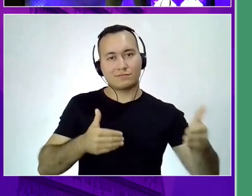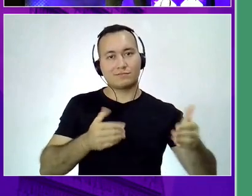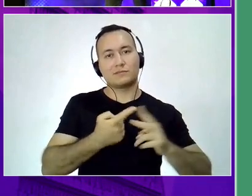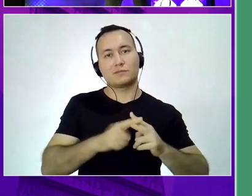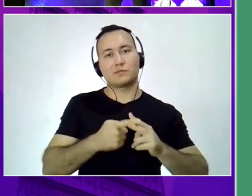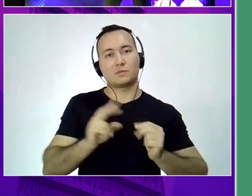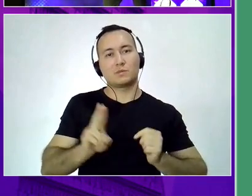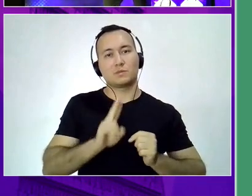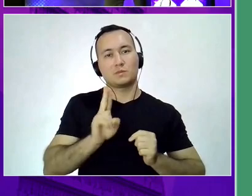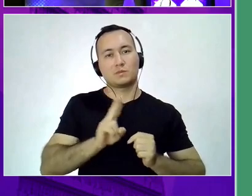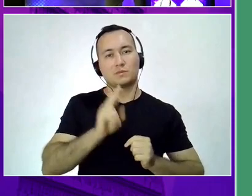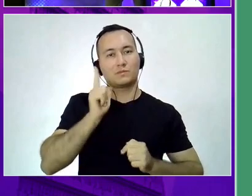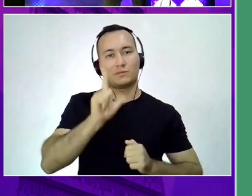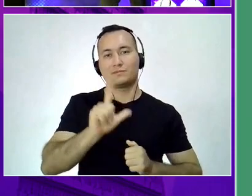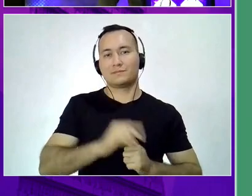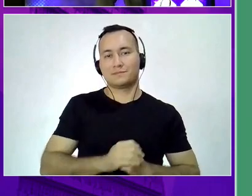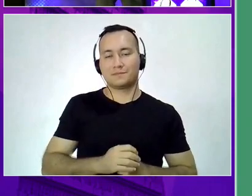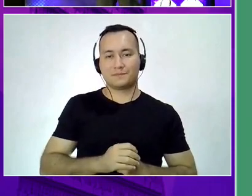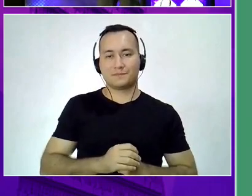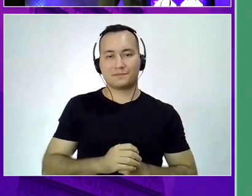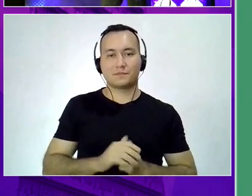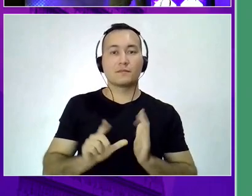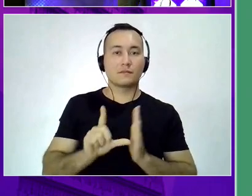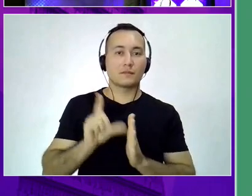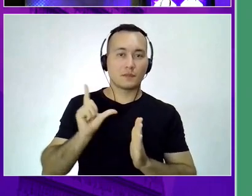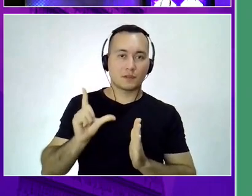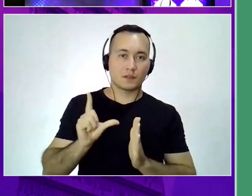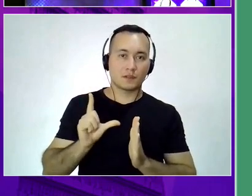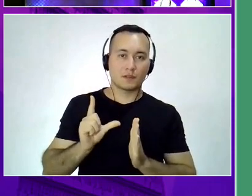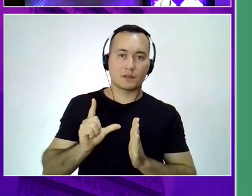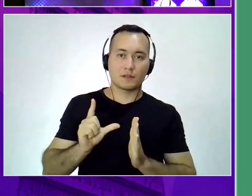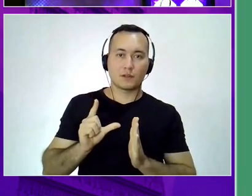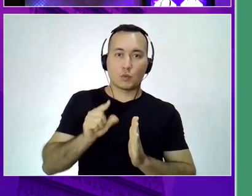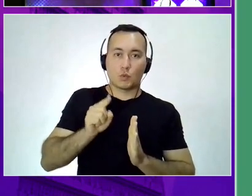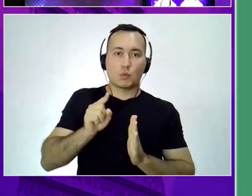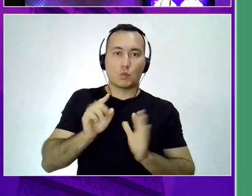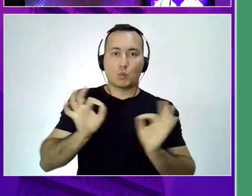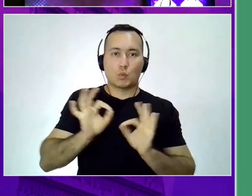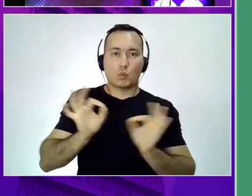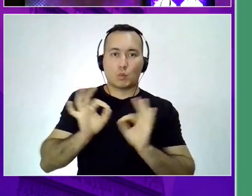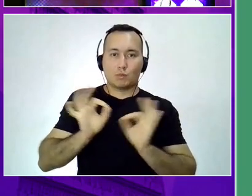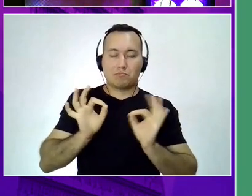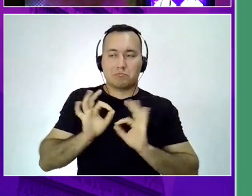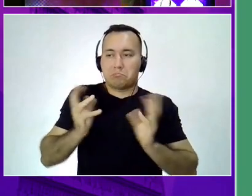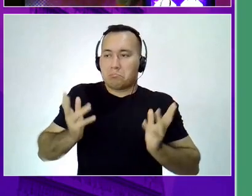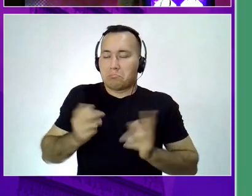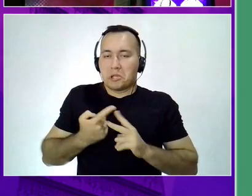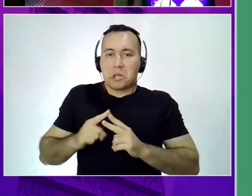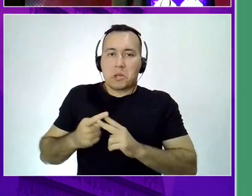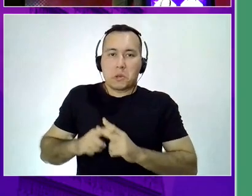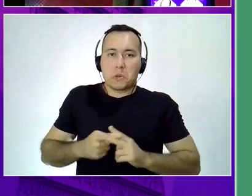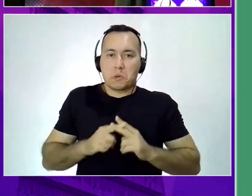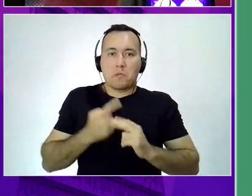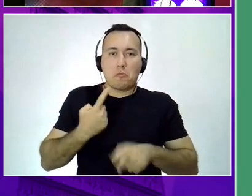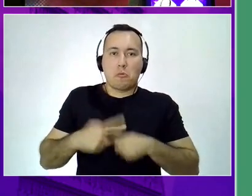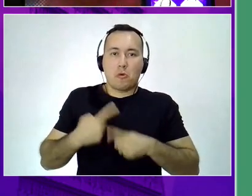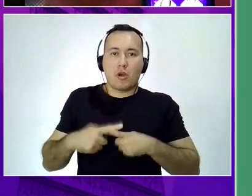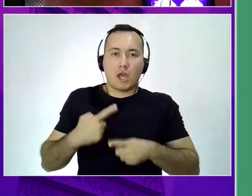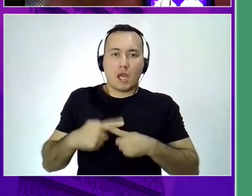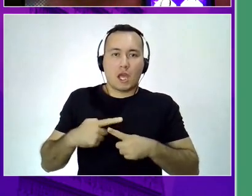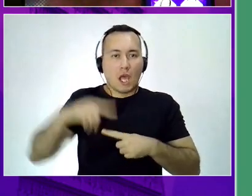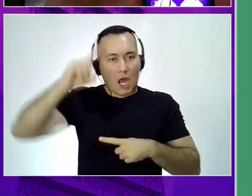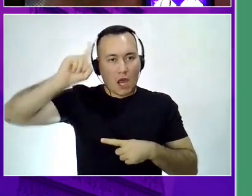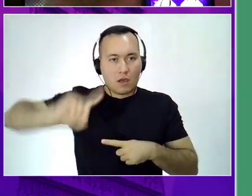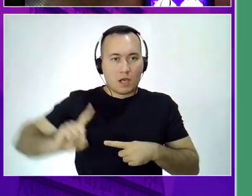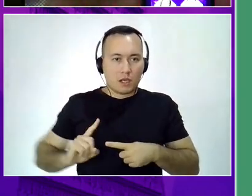clareza sobre qual é o meu processo de desenvolvimento, certo? Então, escolher uma ferramenta que permita a implantação